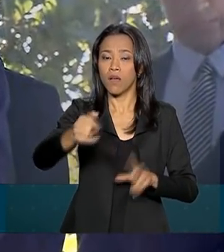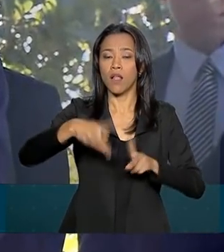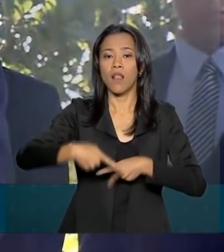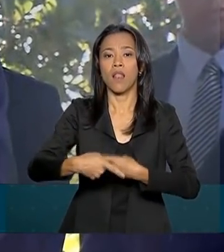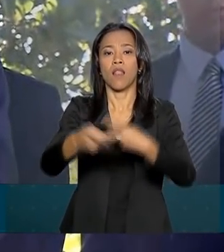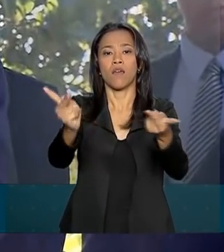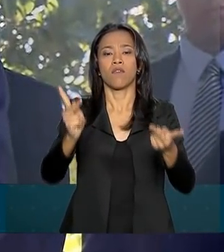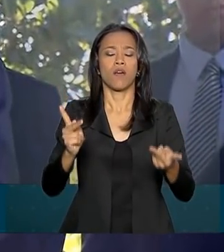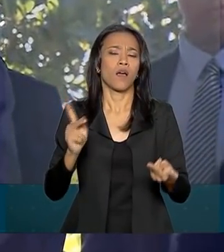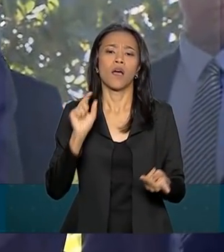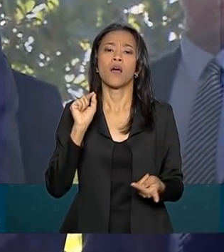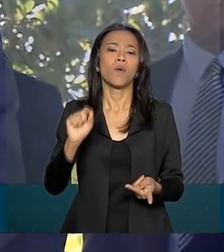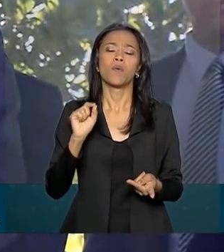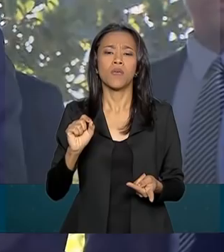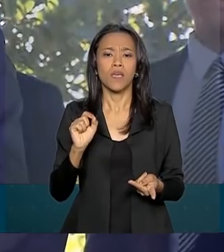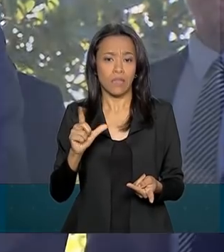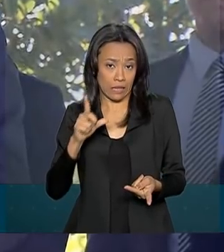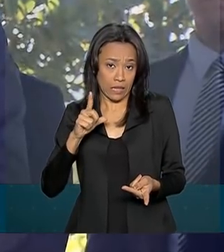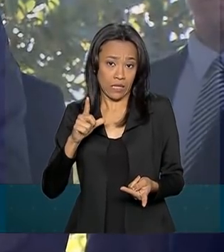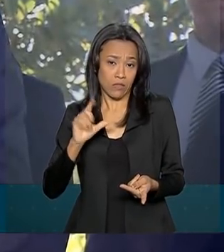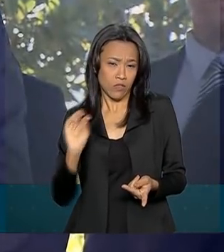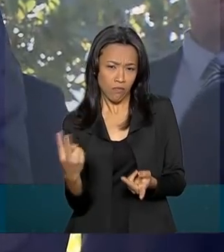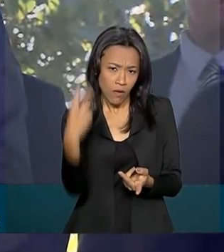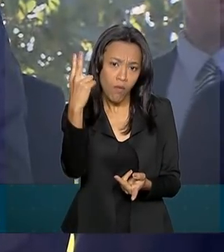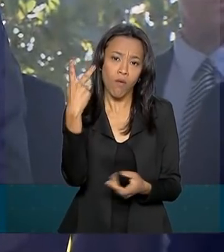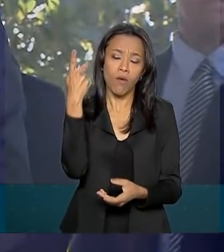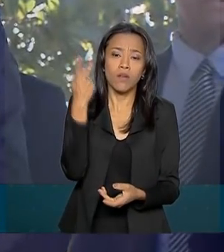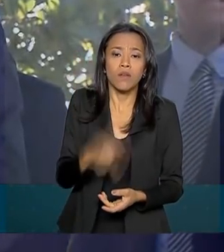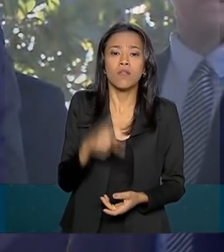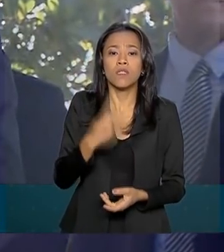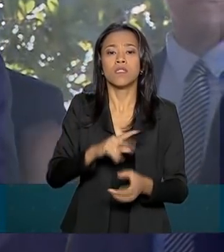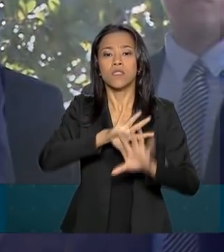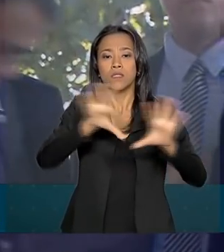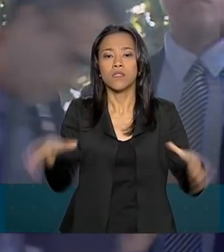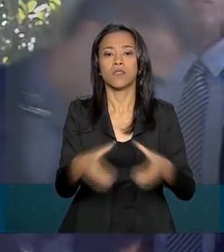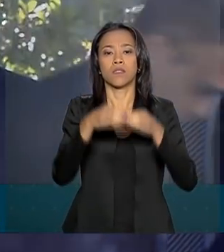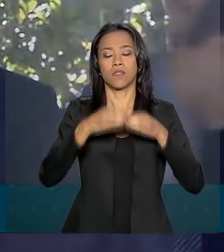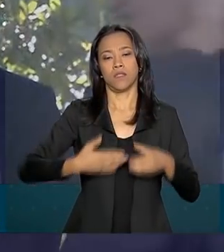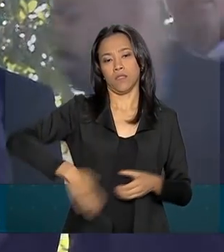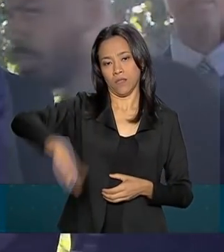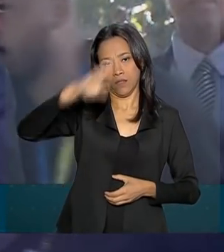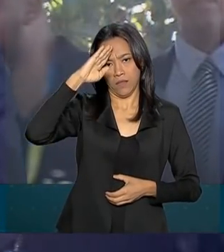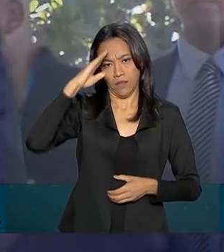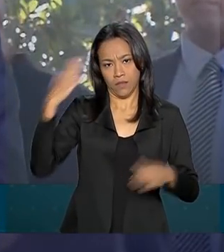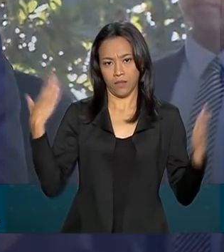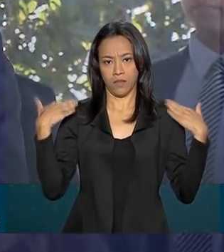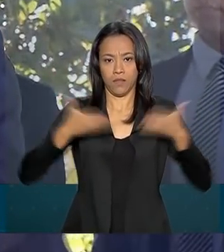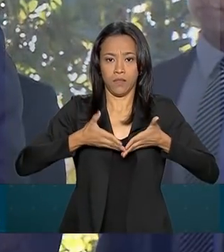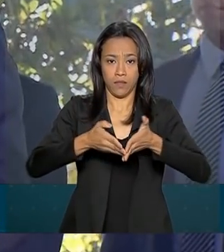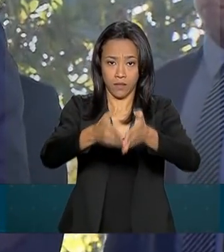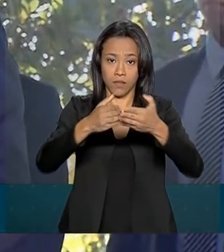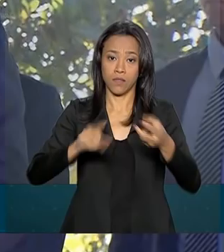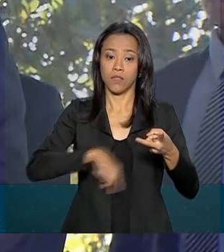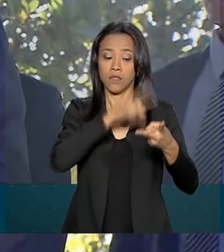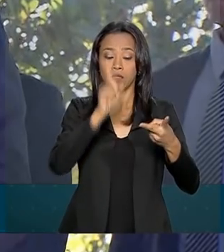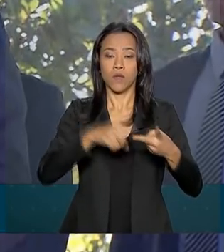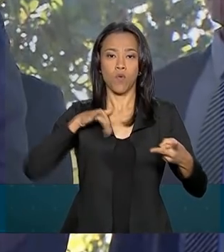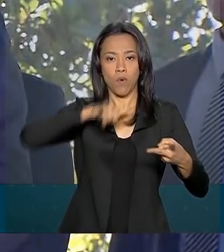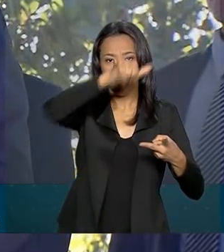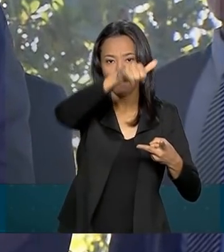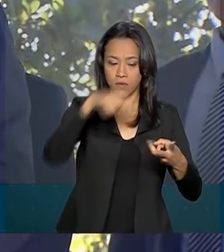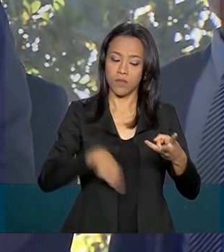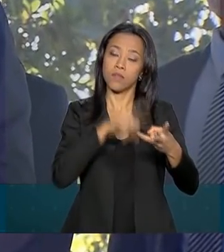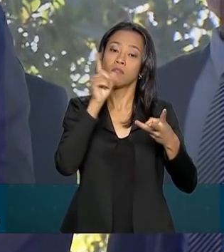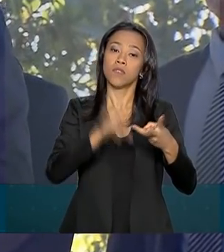do que a Marinha já leva, juntamente com os nossos irmãos da Força Aérea e do Exército Brasileiro, levarão